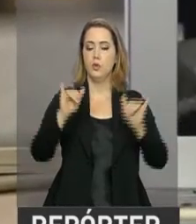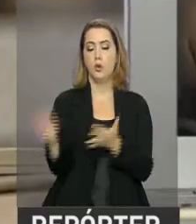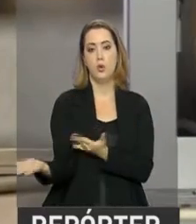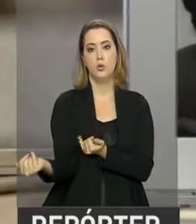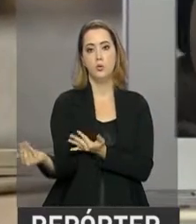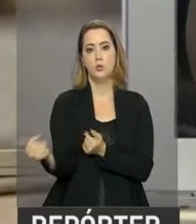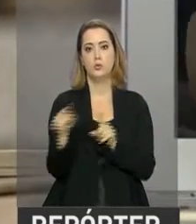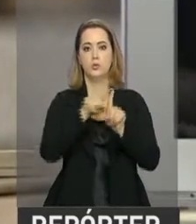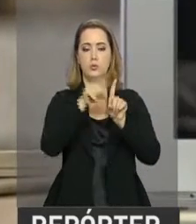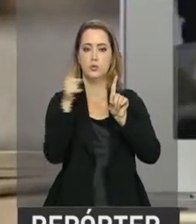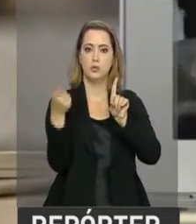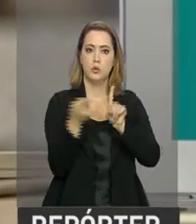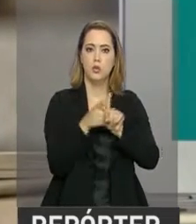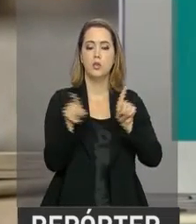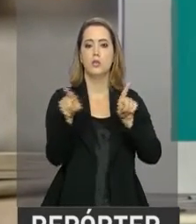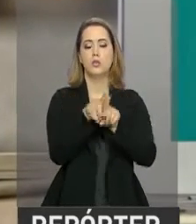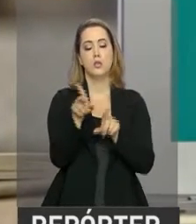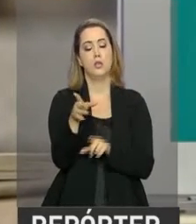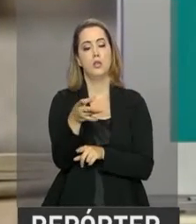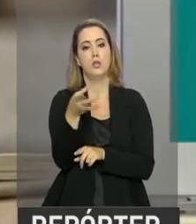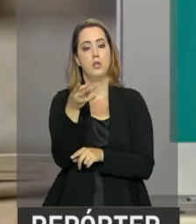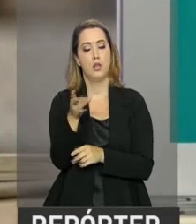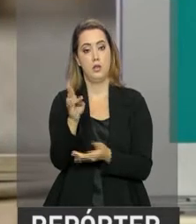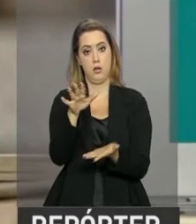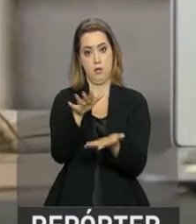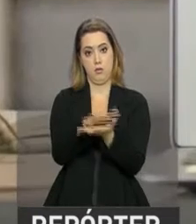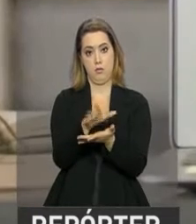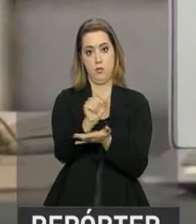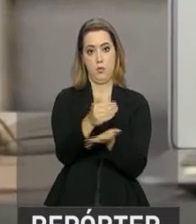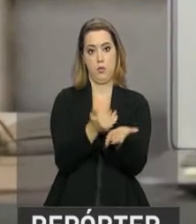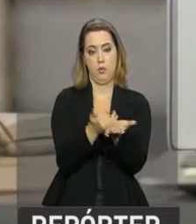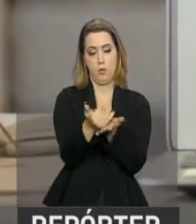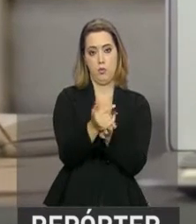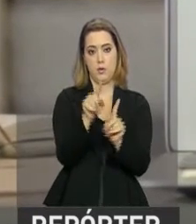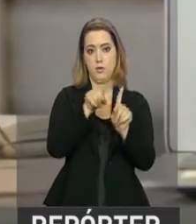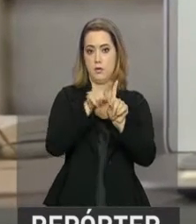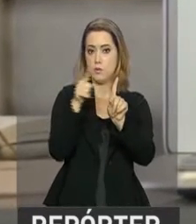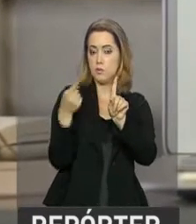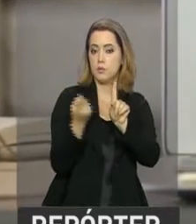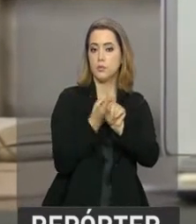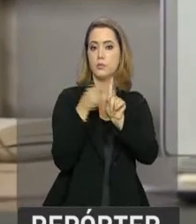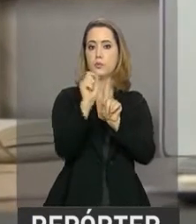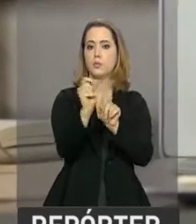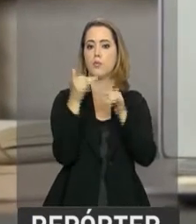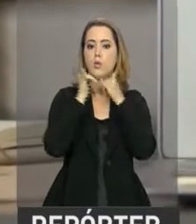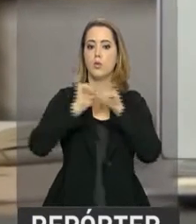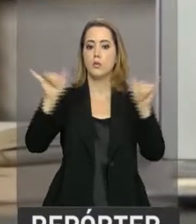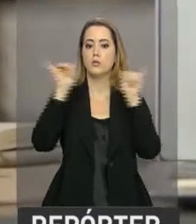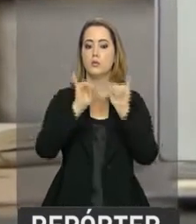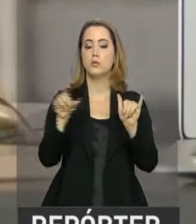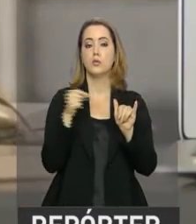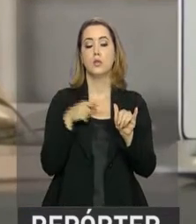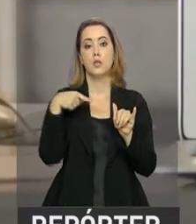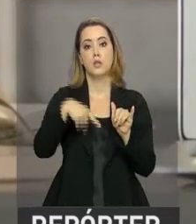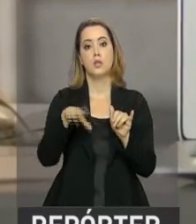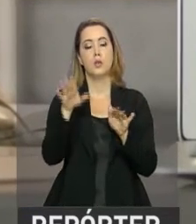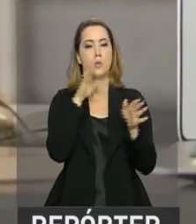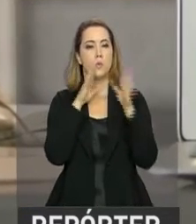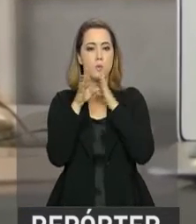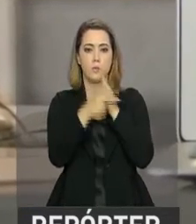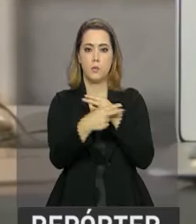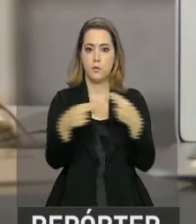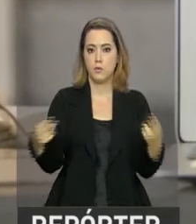e seus parceiros a fazerem o teste de sífilis no início da gestação um material será publicado nas redes sociais